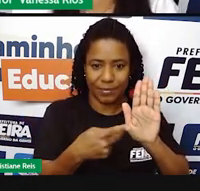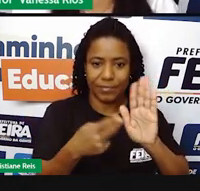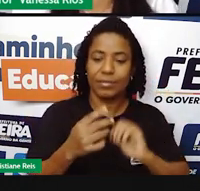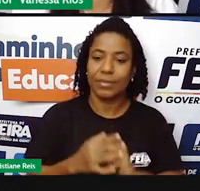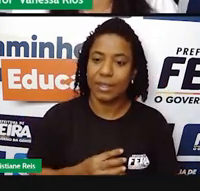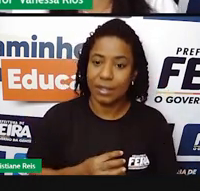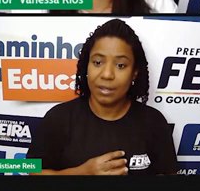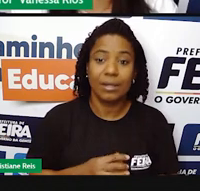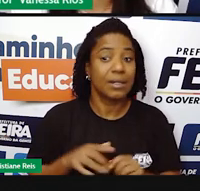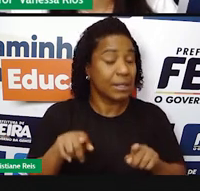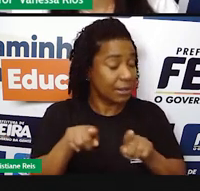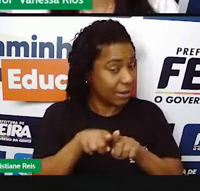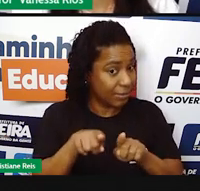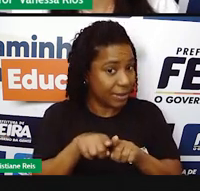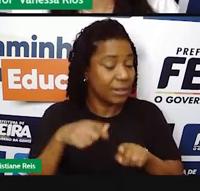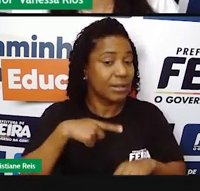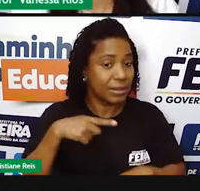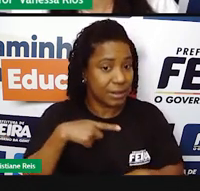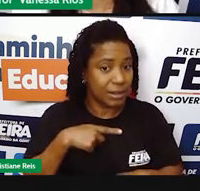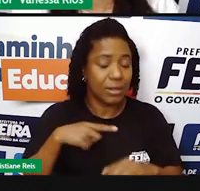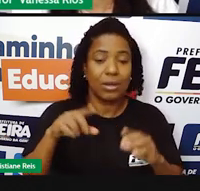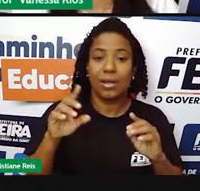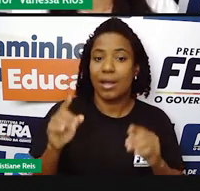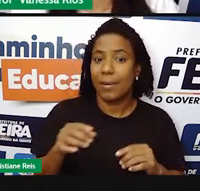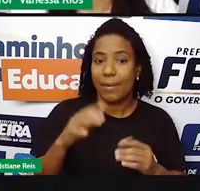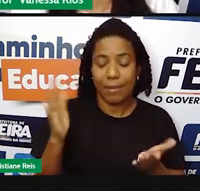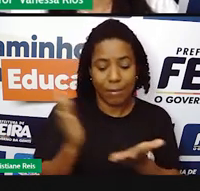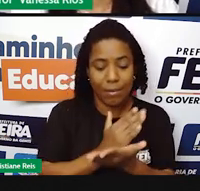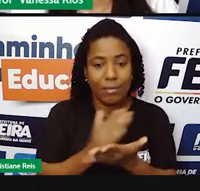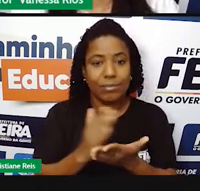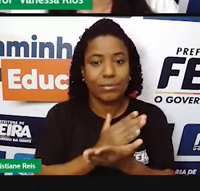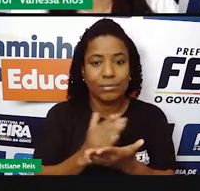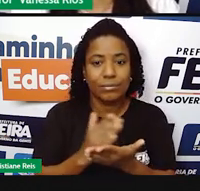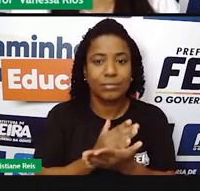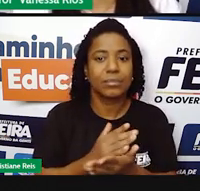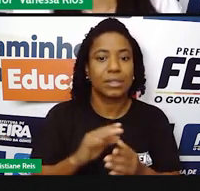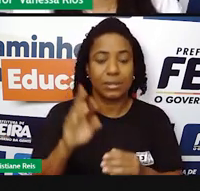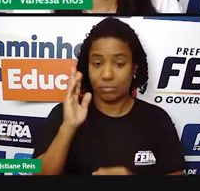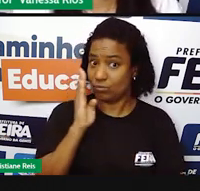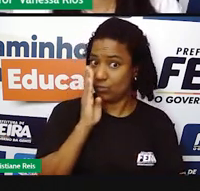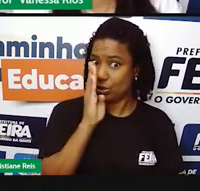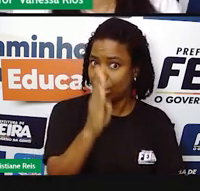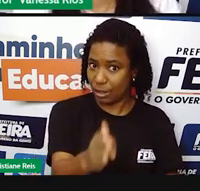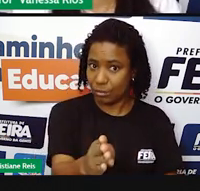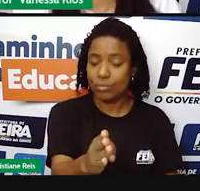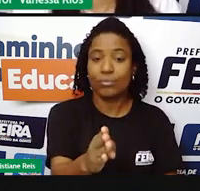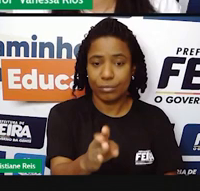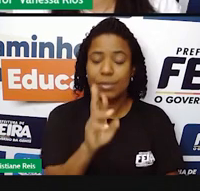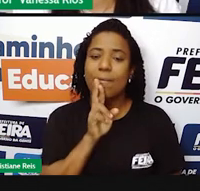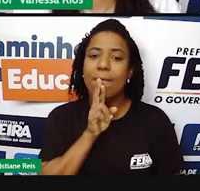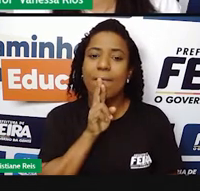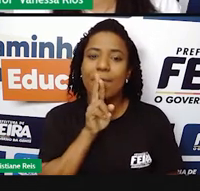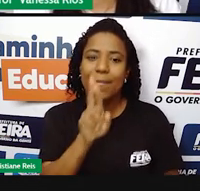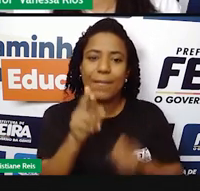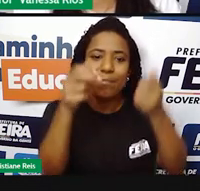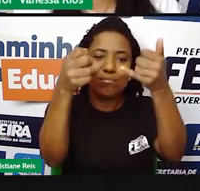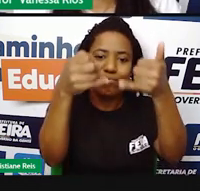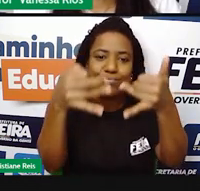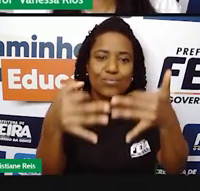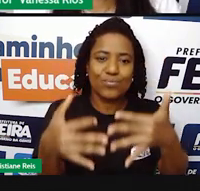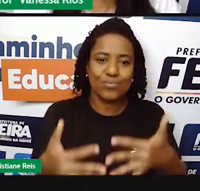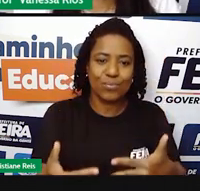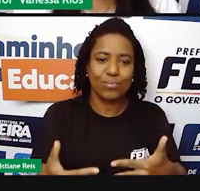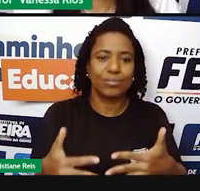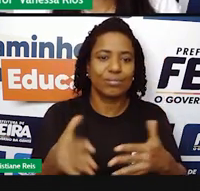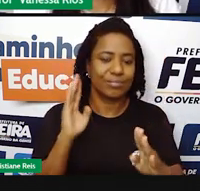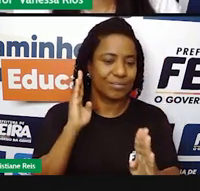Objetividade e subjetividade. Então, tem as partes que são diretas, né? A quem está produzindo,